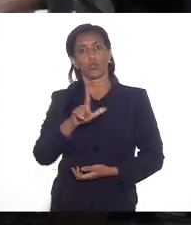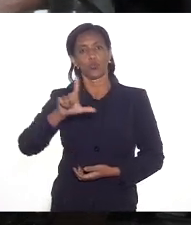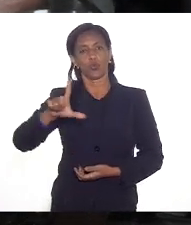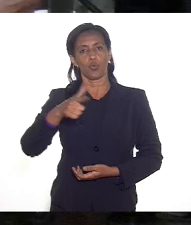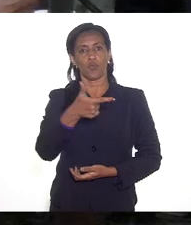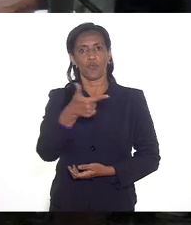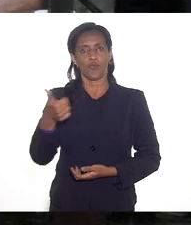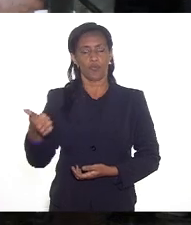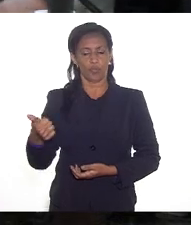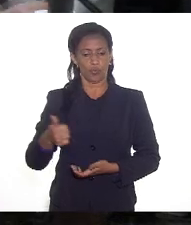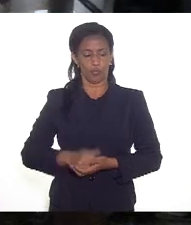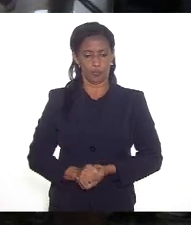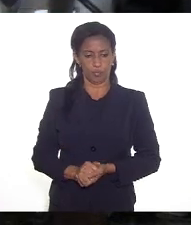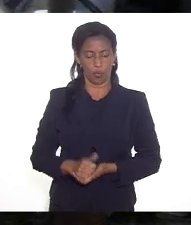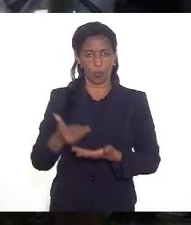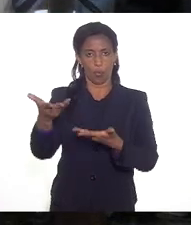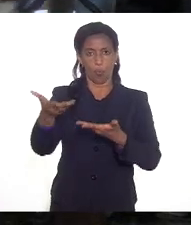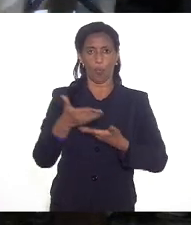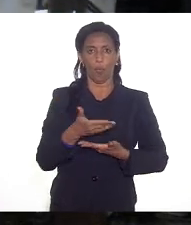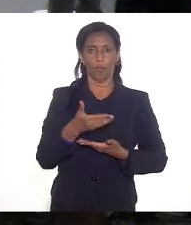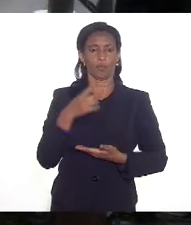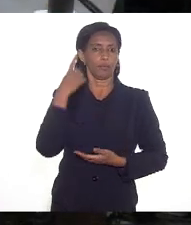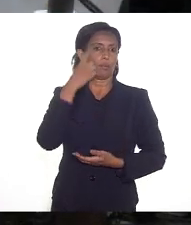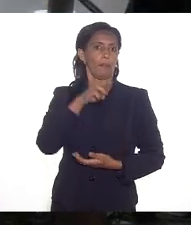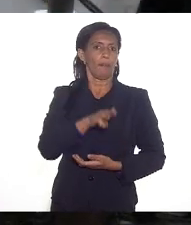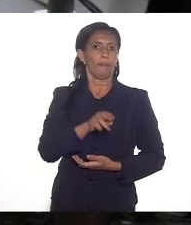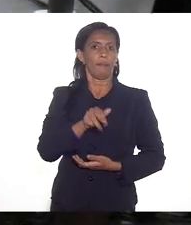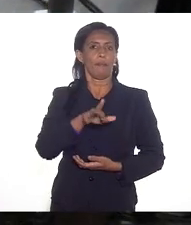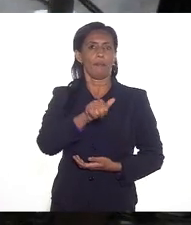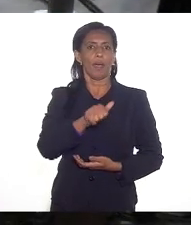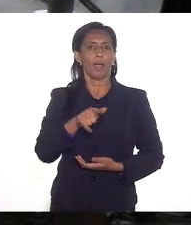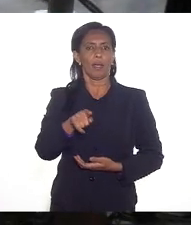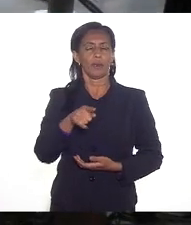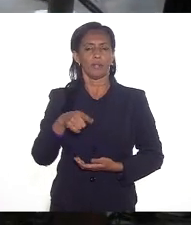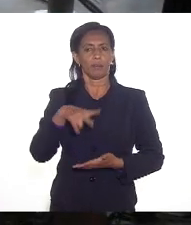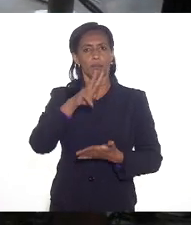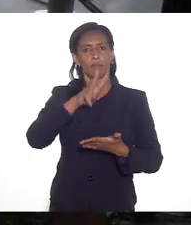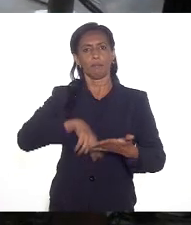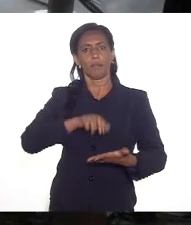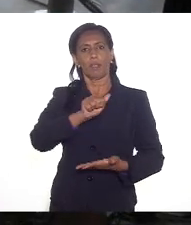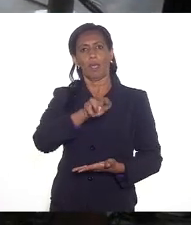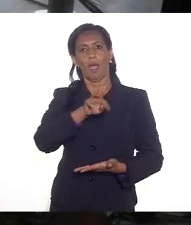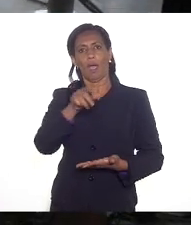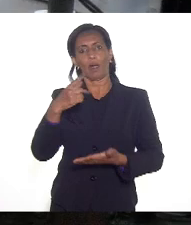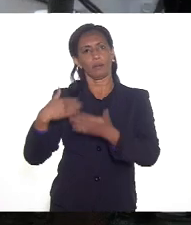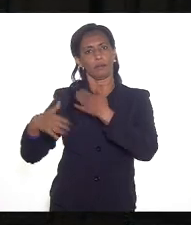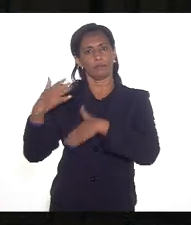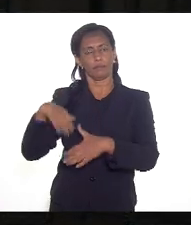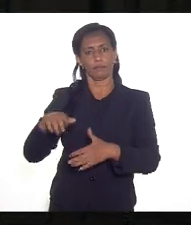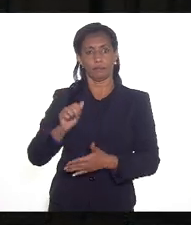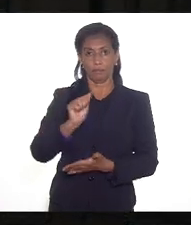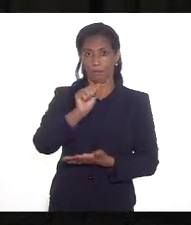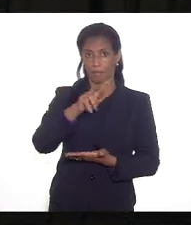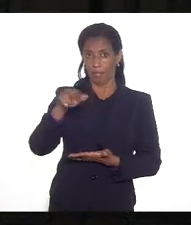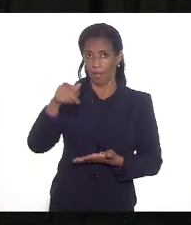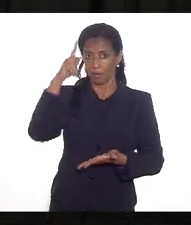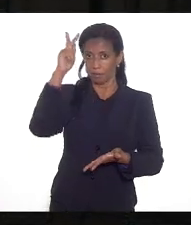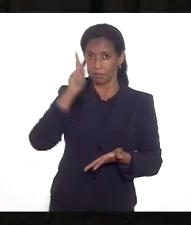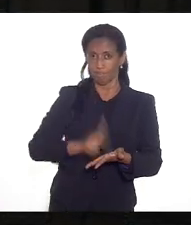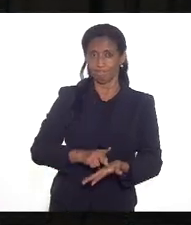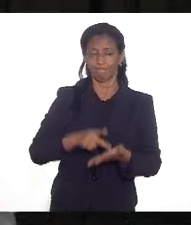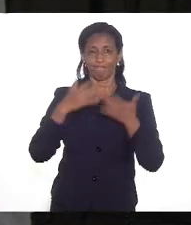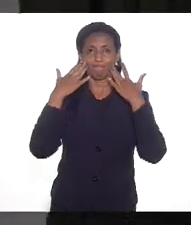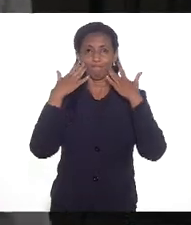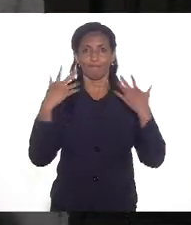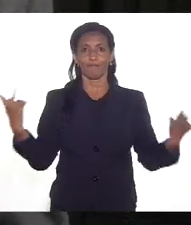2011 presidência convida a deputada Martha Rocha fazer a leitura da ata da sessão anterior a ata reflete com